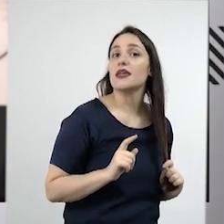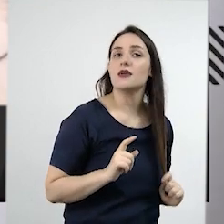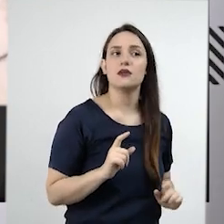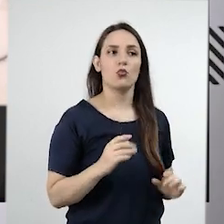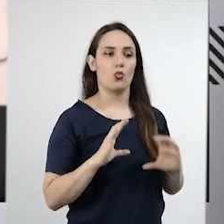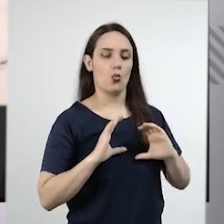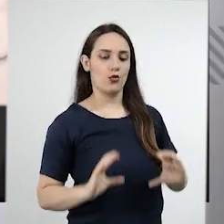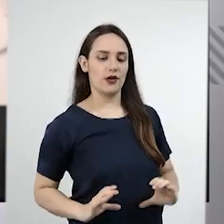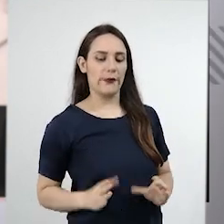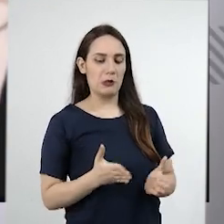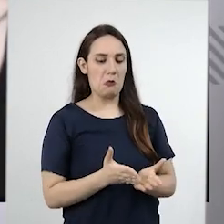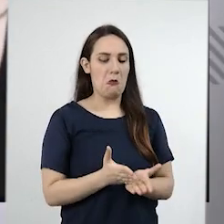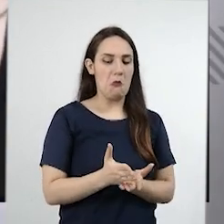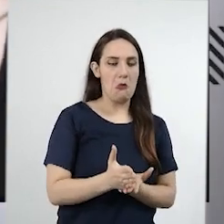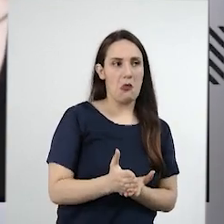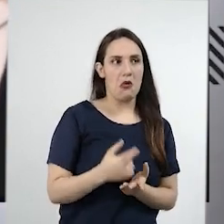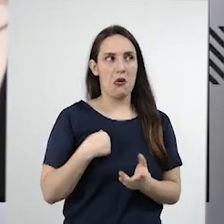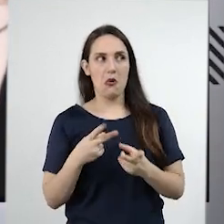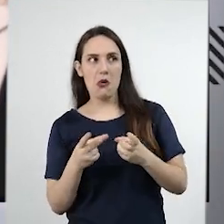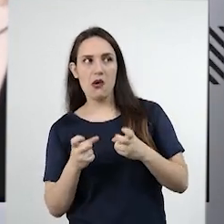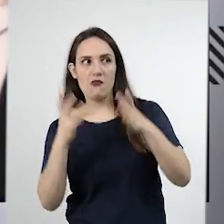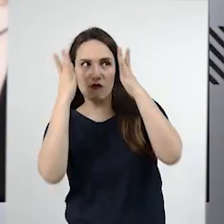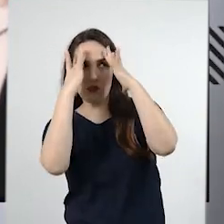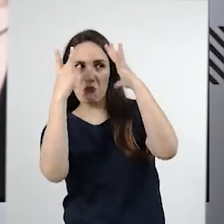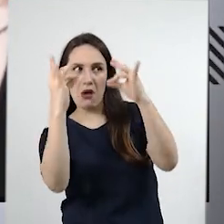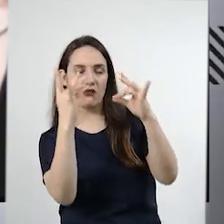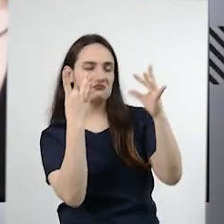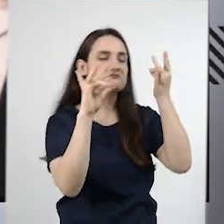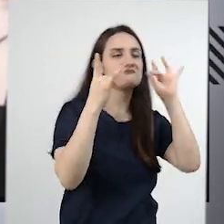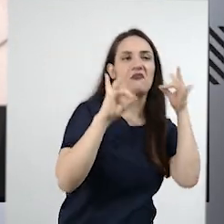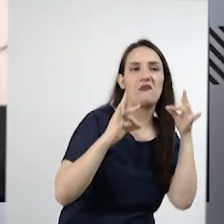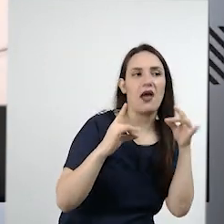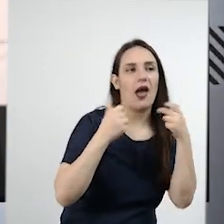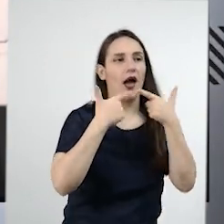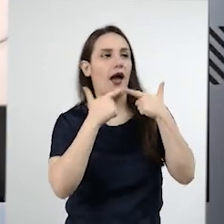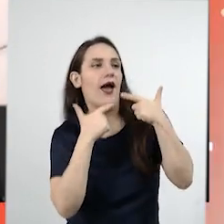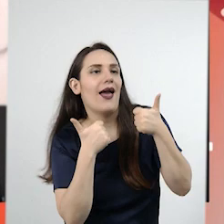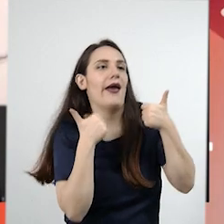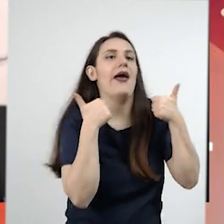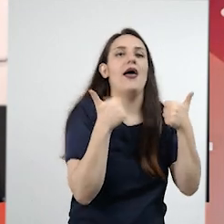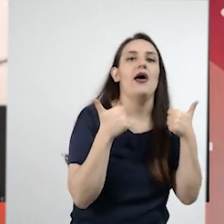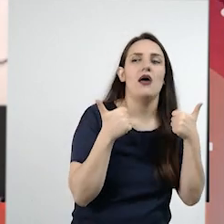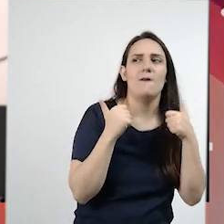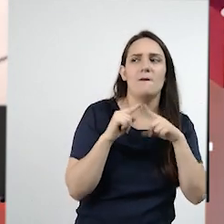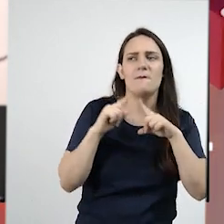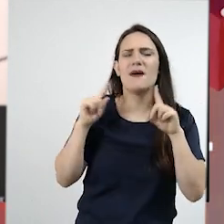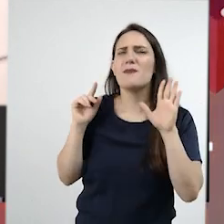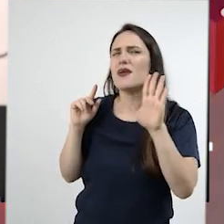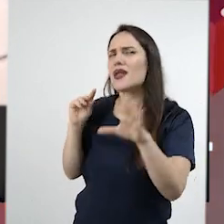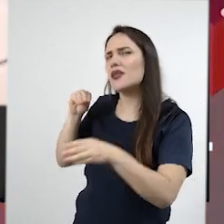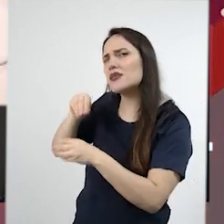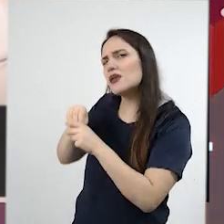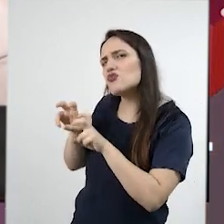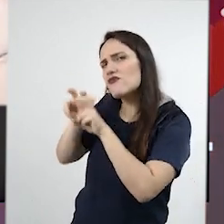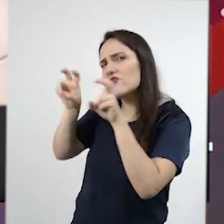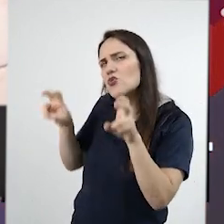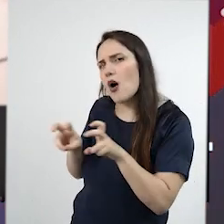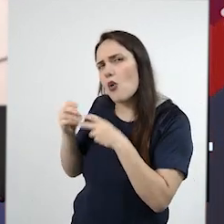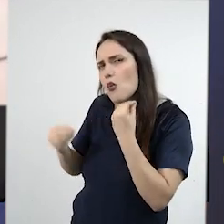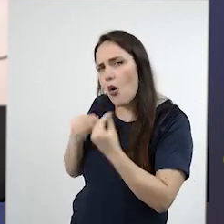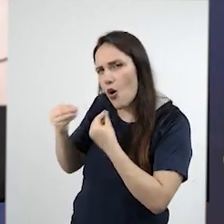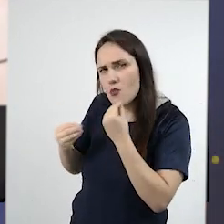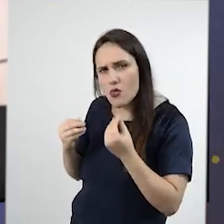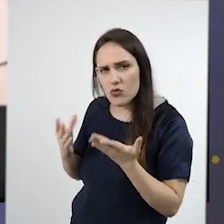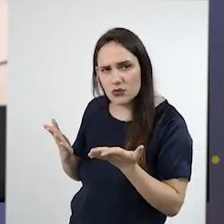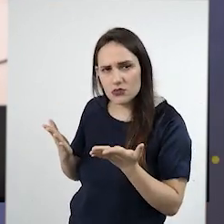nosso comportamento, para a gente poder saber como a gente deve agir. Mas e como que funciona isso no virtual, né? Como eu vou lidar